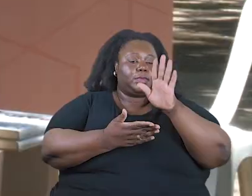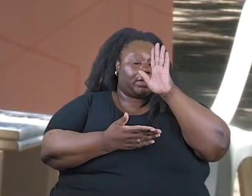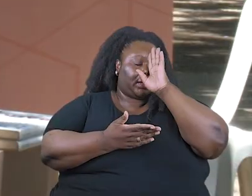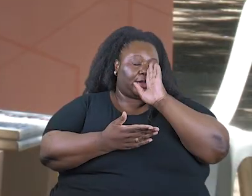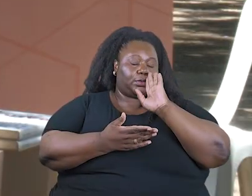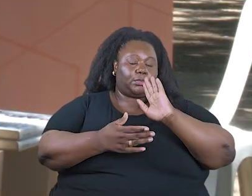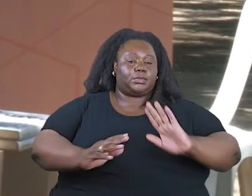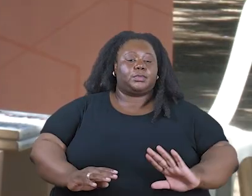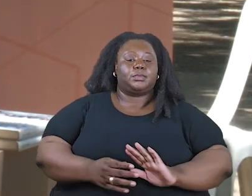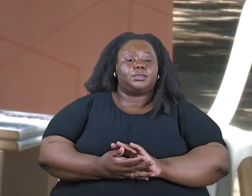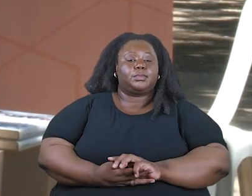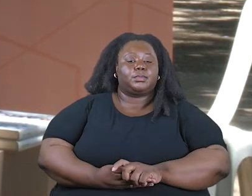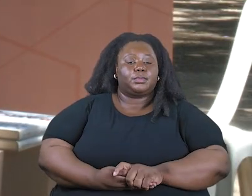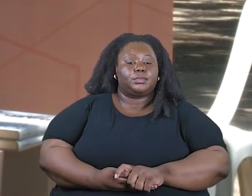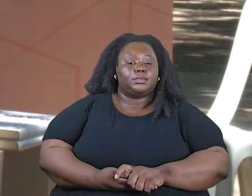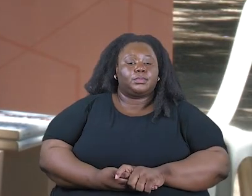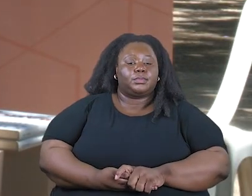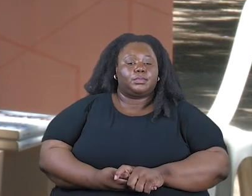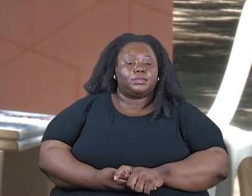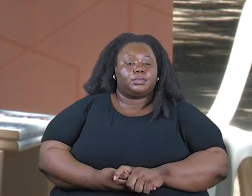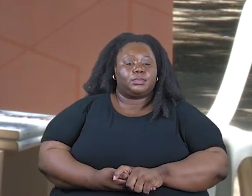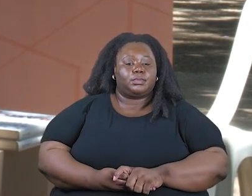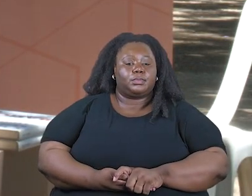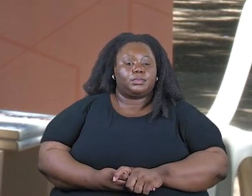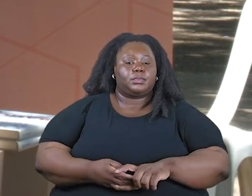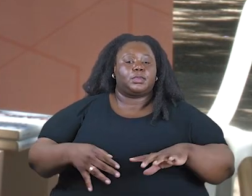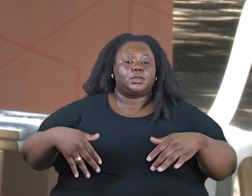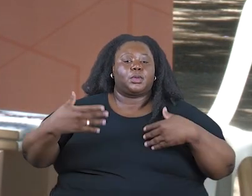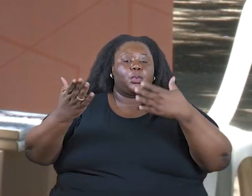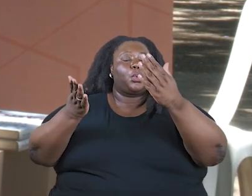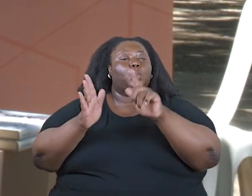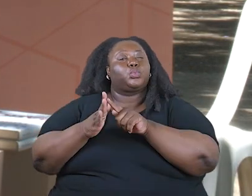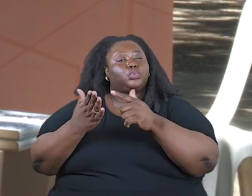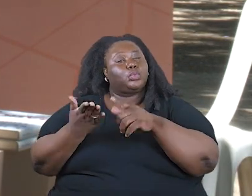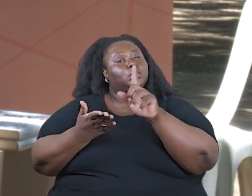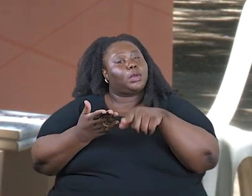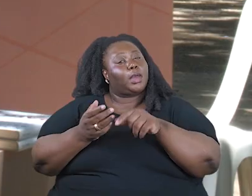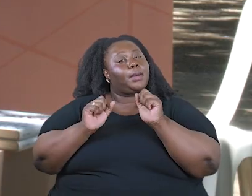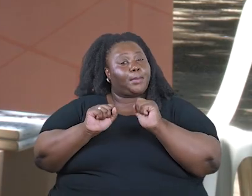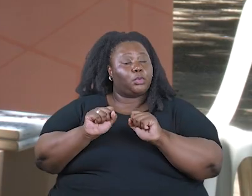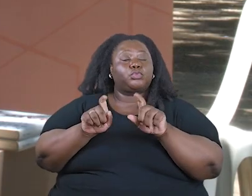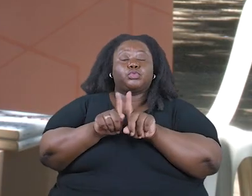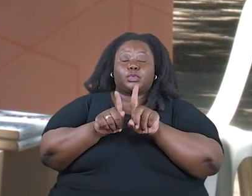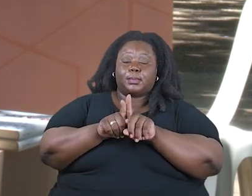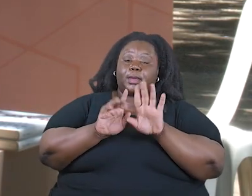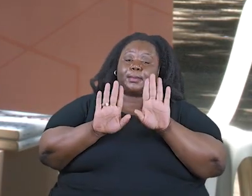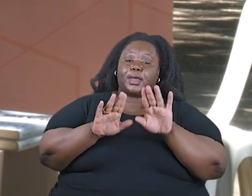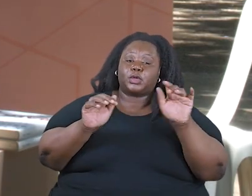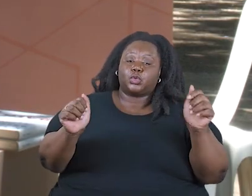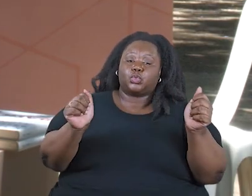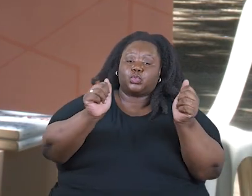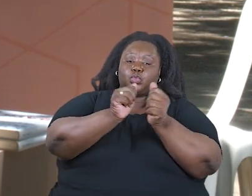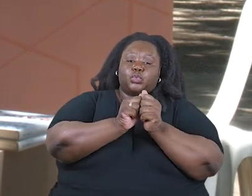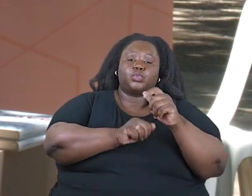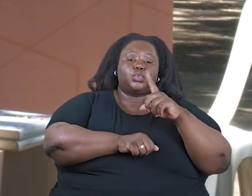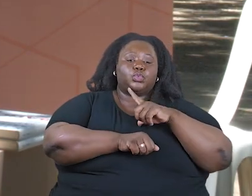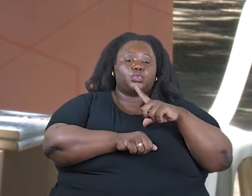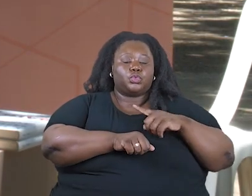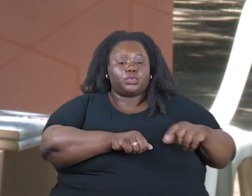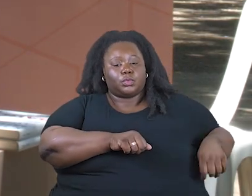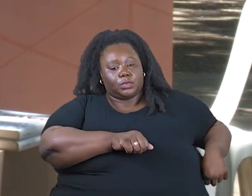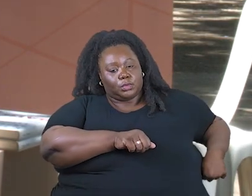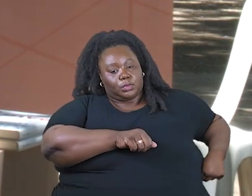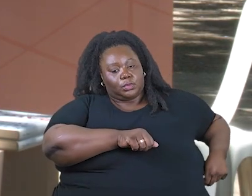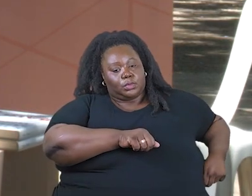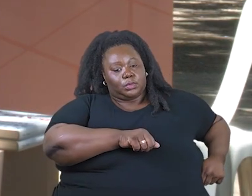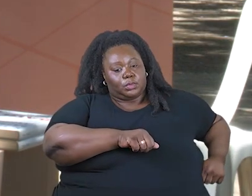gratuita. Mas então um periódico era um múltiplo? Ele também é, mas junto com o periódico vinha